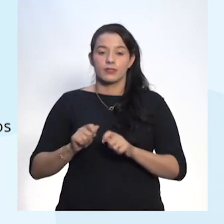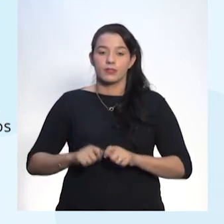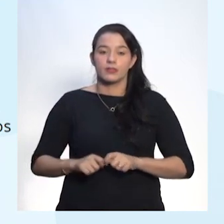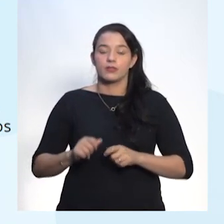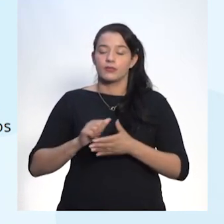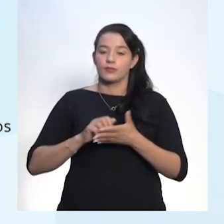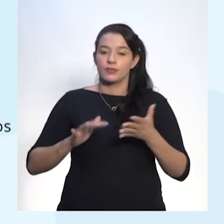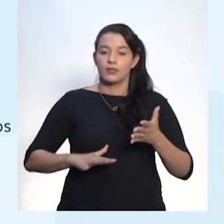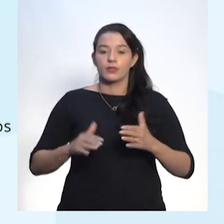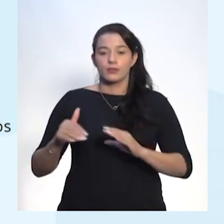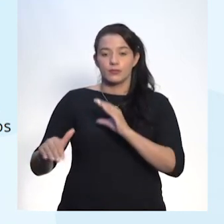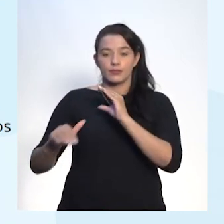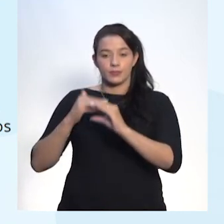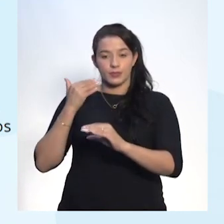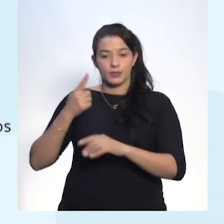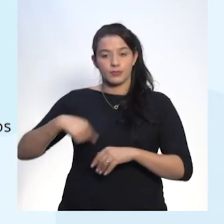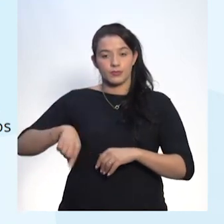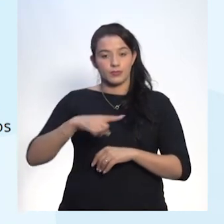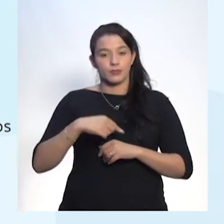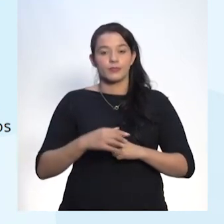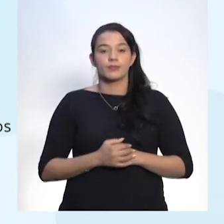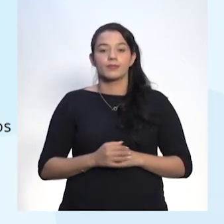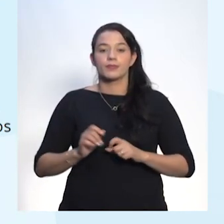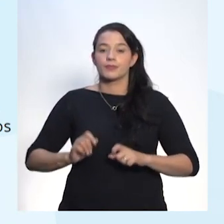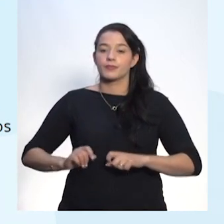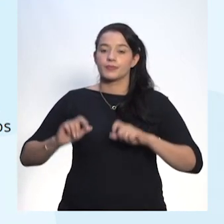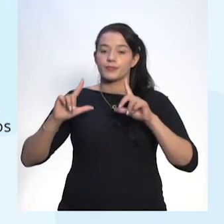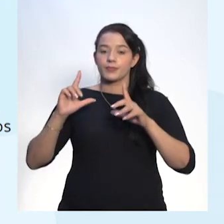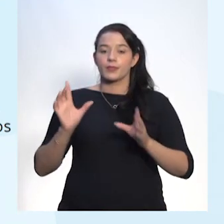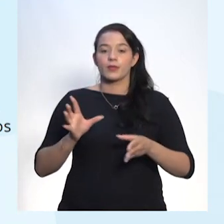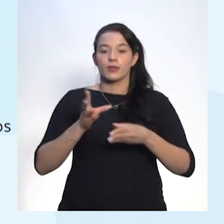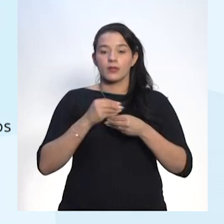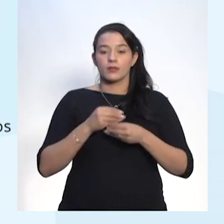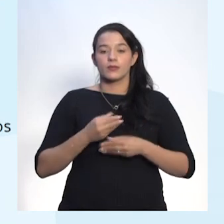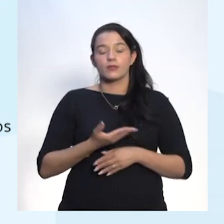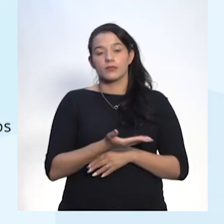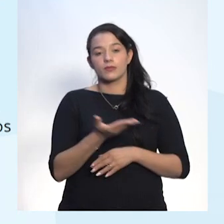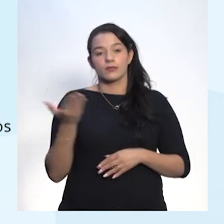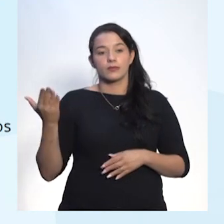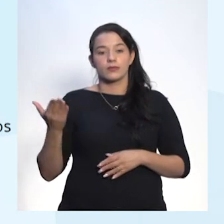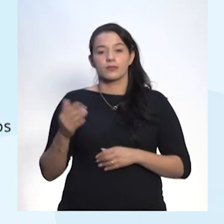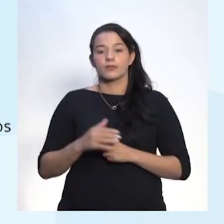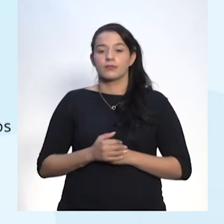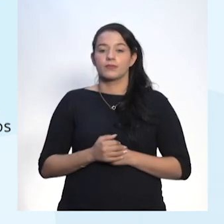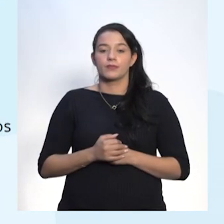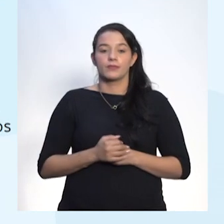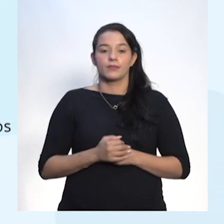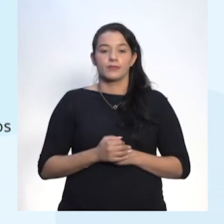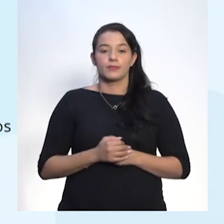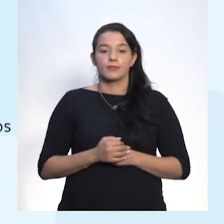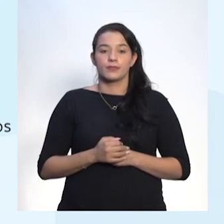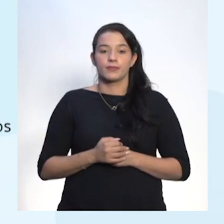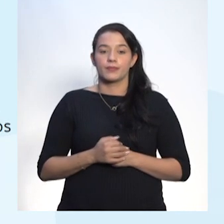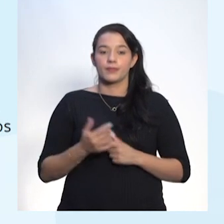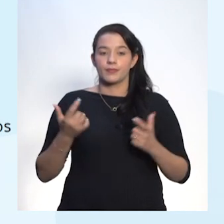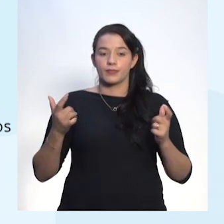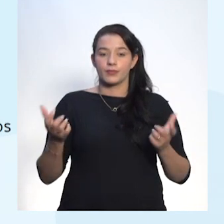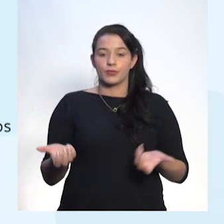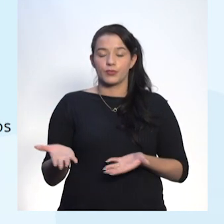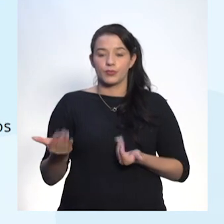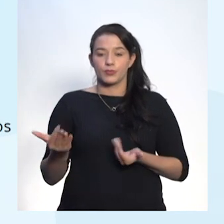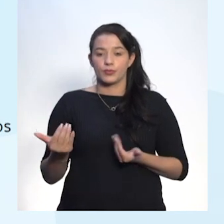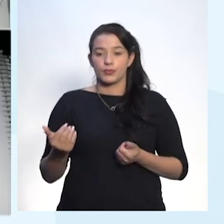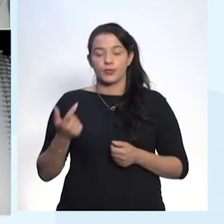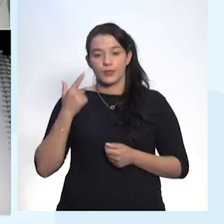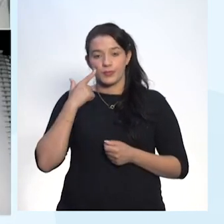para nós. Agora nós iremos colocar as atividades dos estudantes no quadro Protagonismo Juvenil.